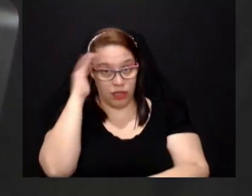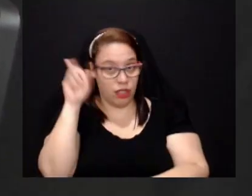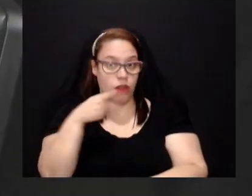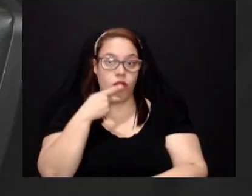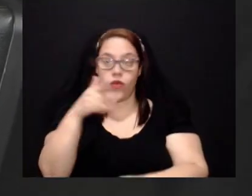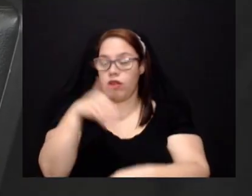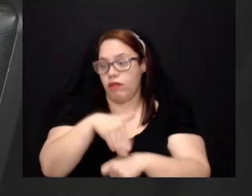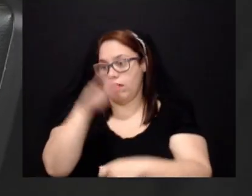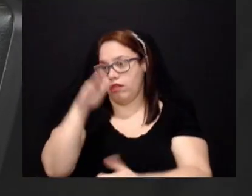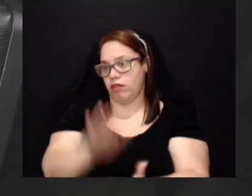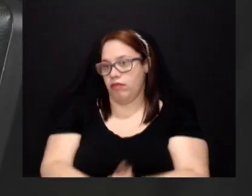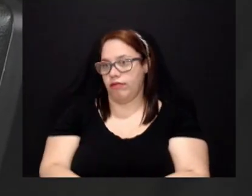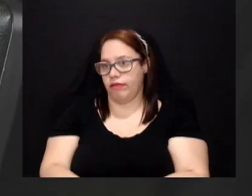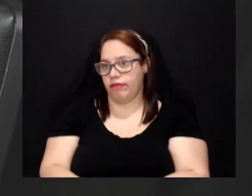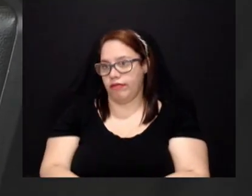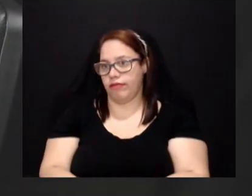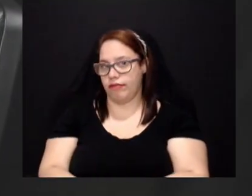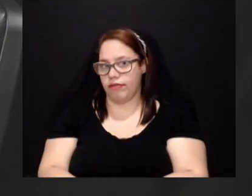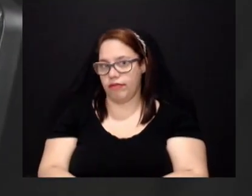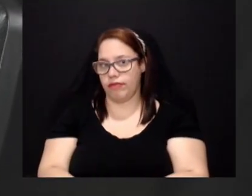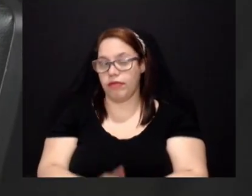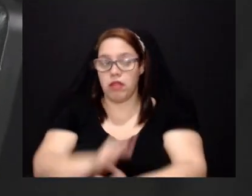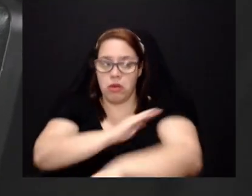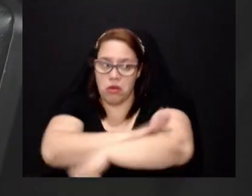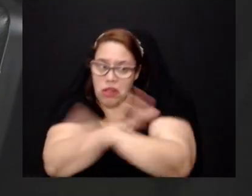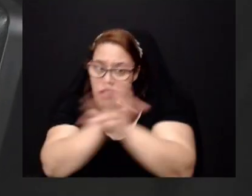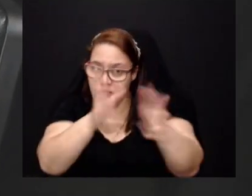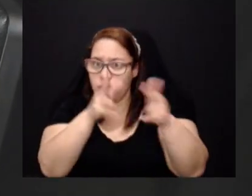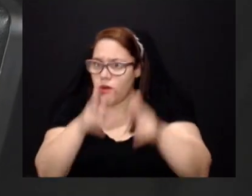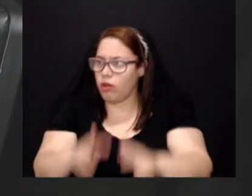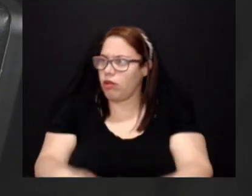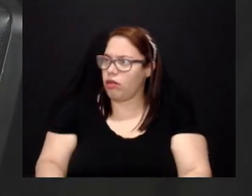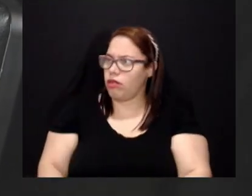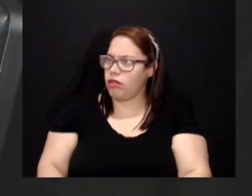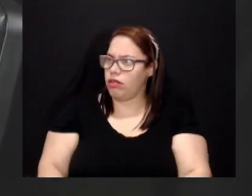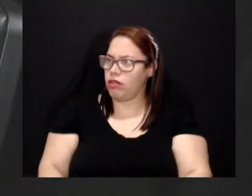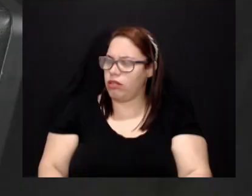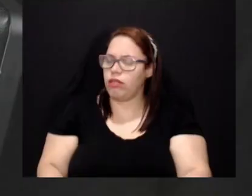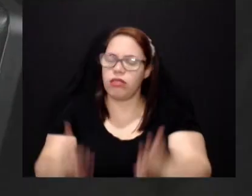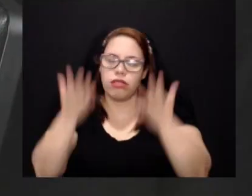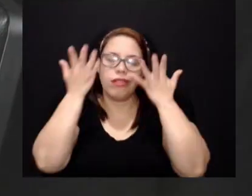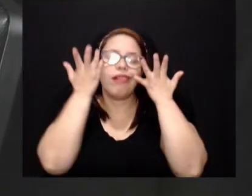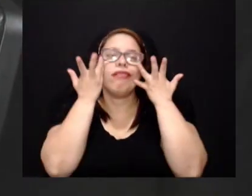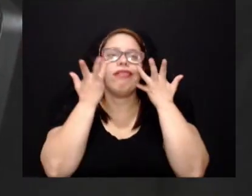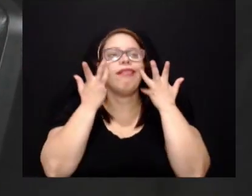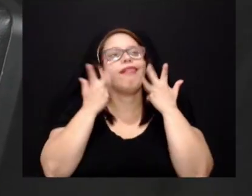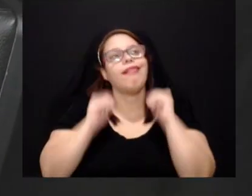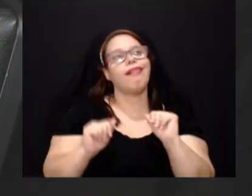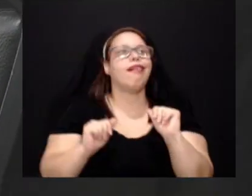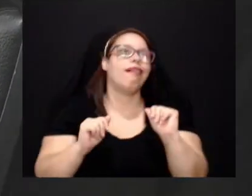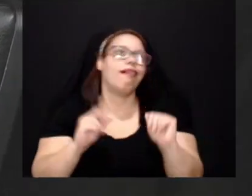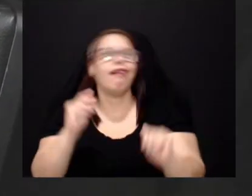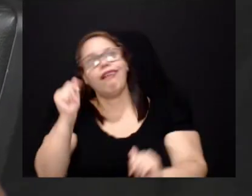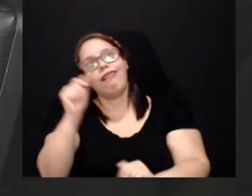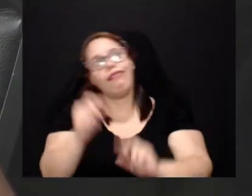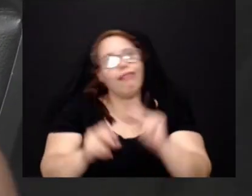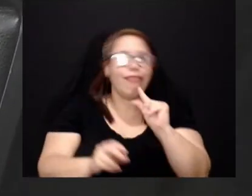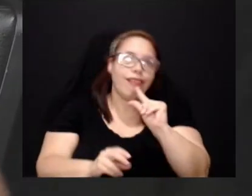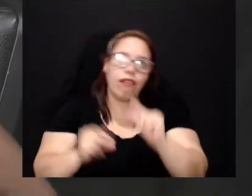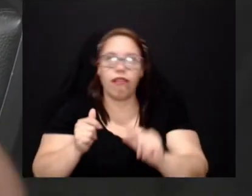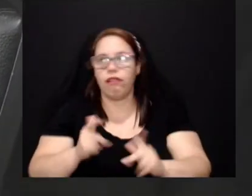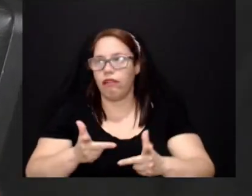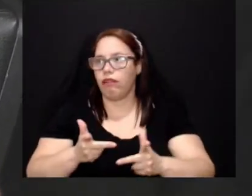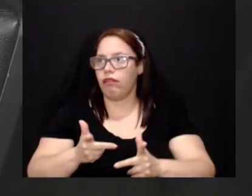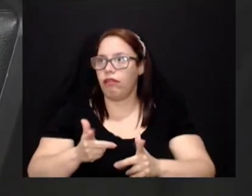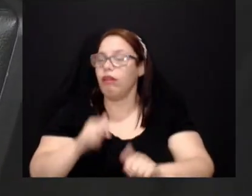Exatamente. Não, e com o racismo tem que ser a mesma coisa. Essa naturalização que perdura aí, ela tem que se transformar,